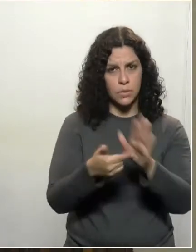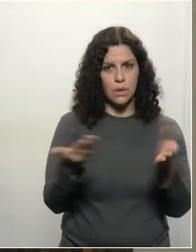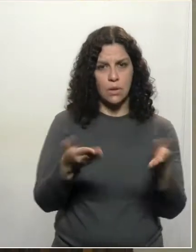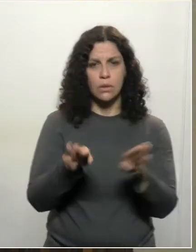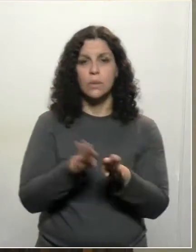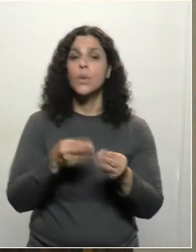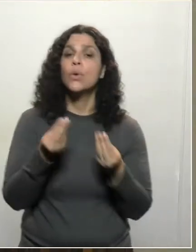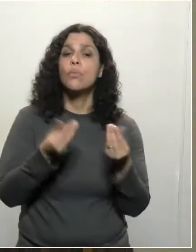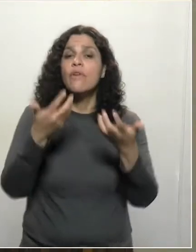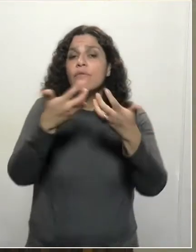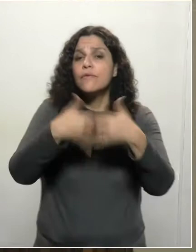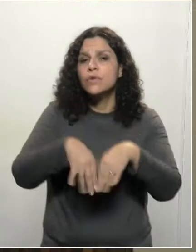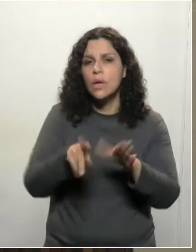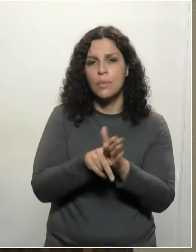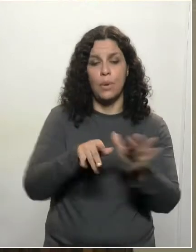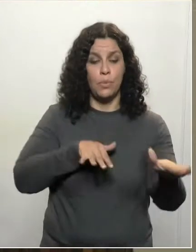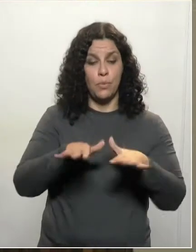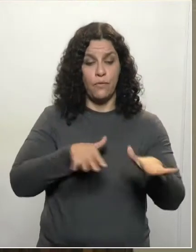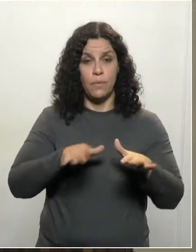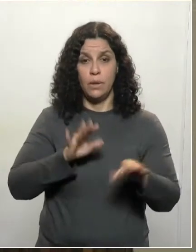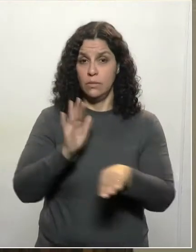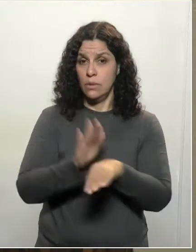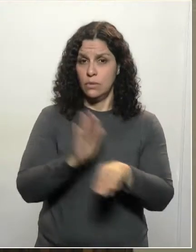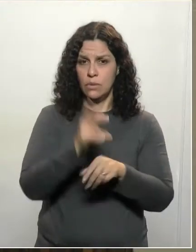está sendo desenvolvida essa campanha. E